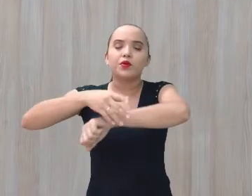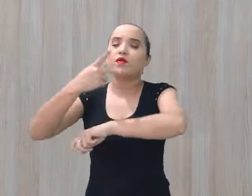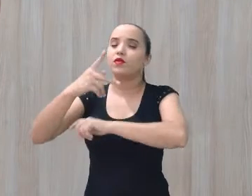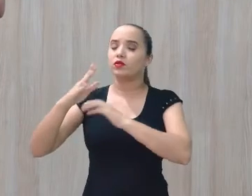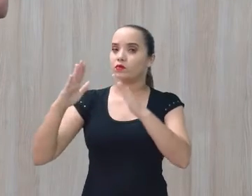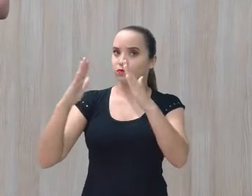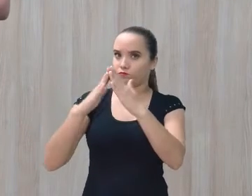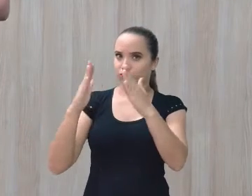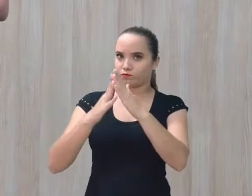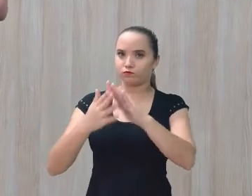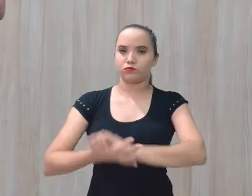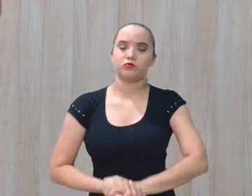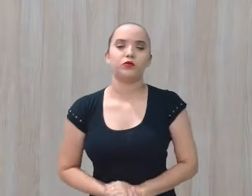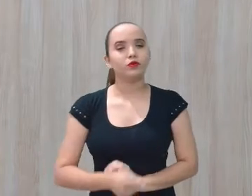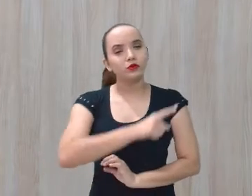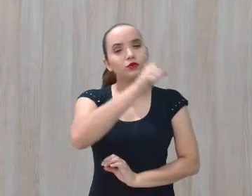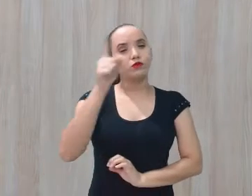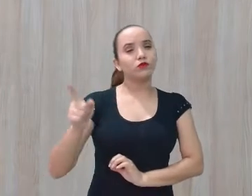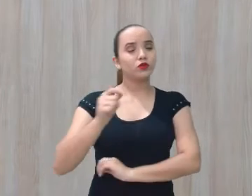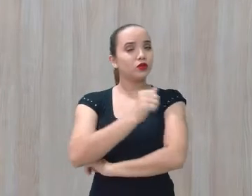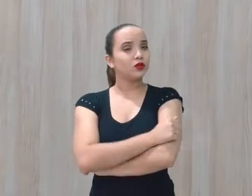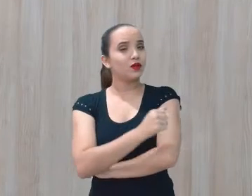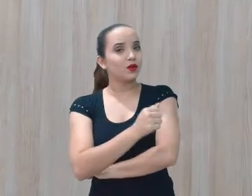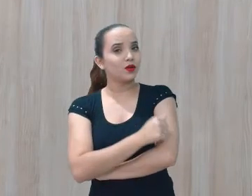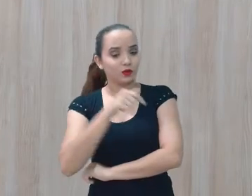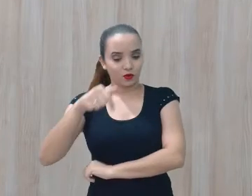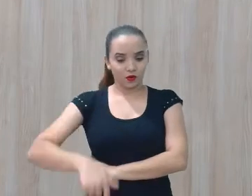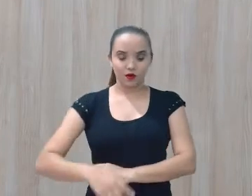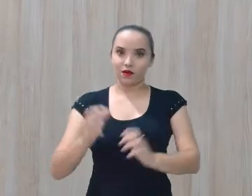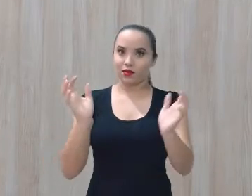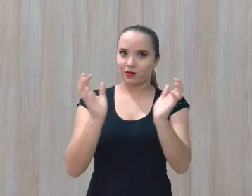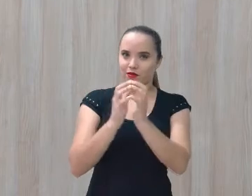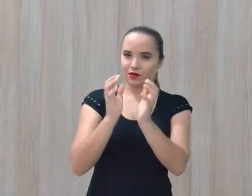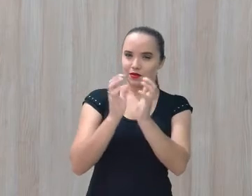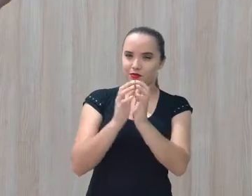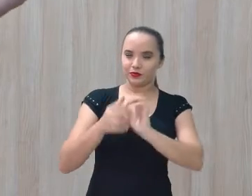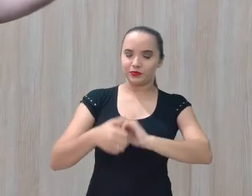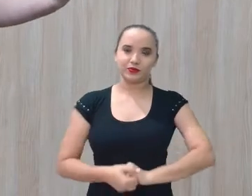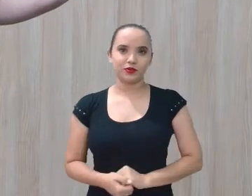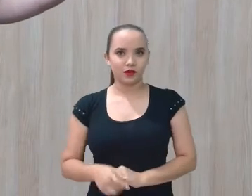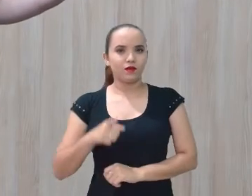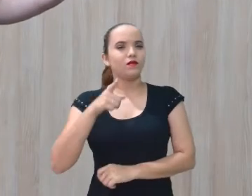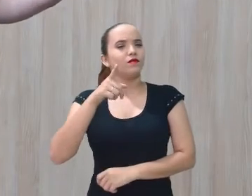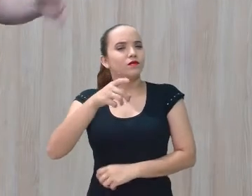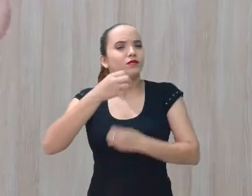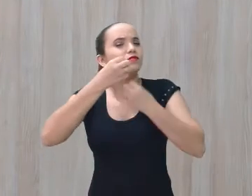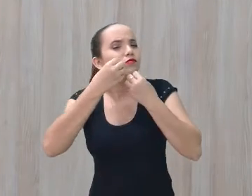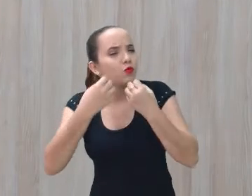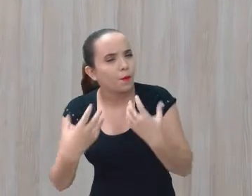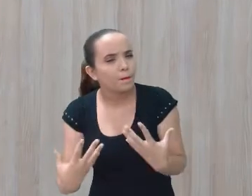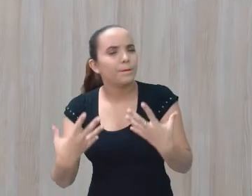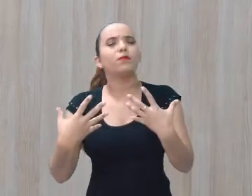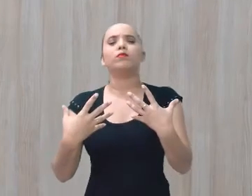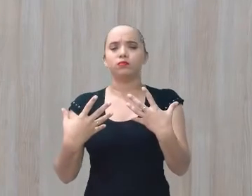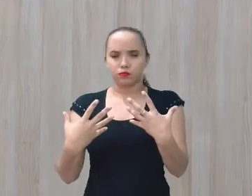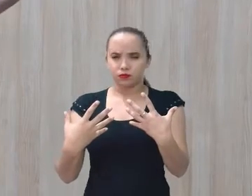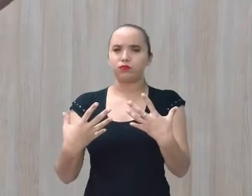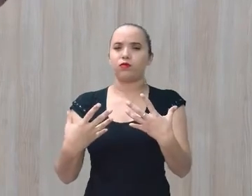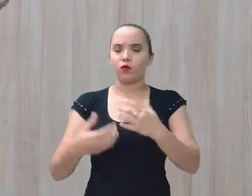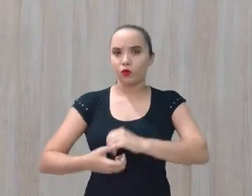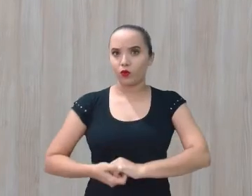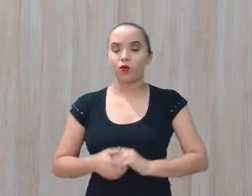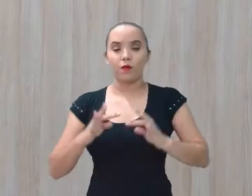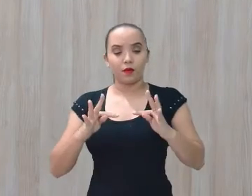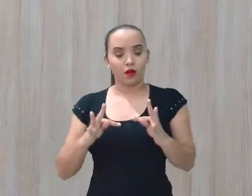E vocês, alunos e alunas da nossa rede, sejam assim, gentis, o